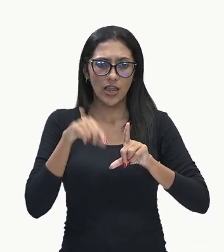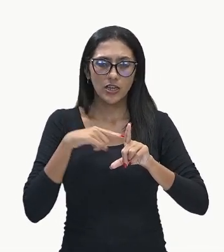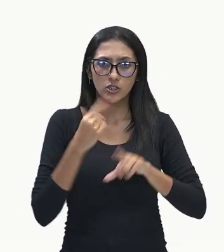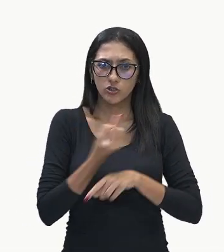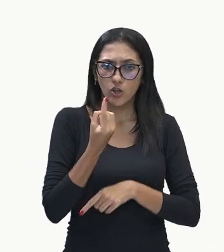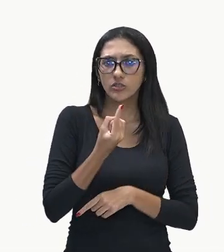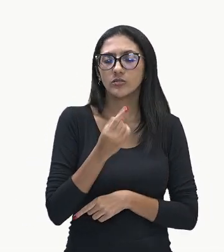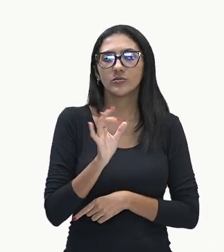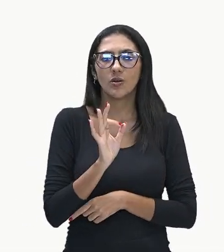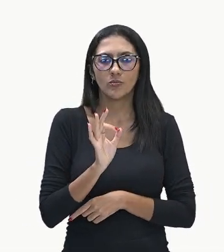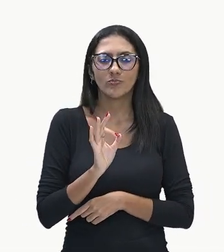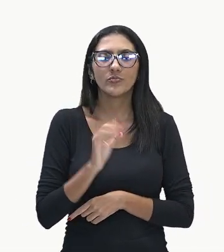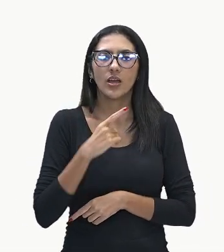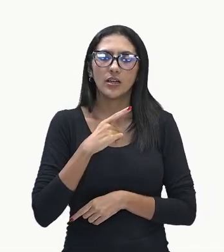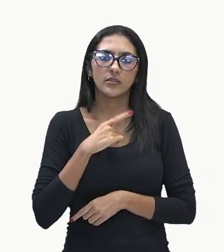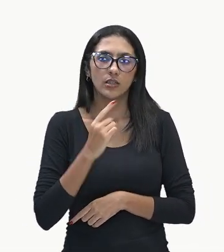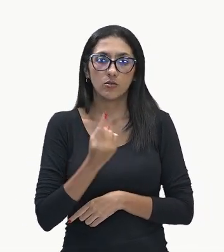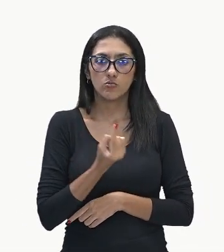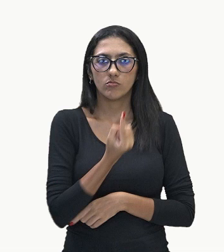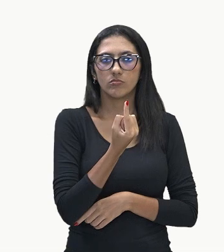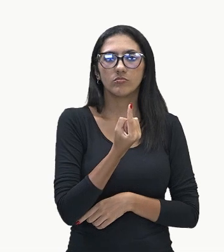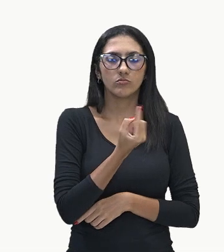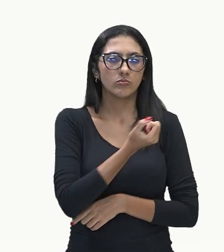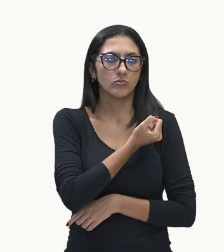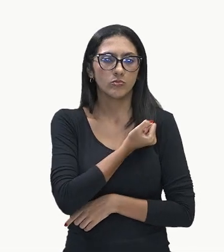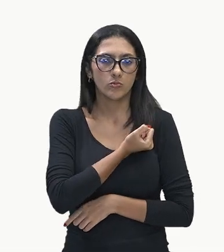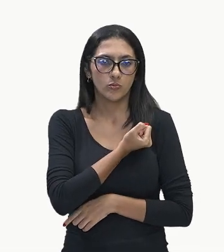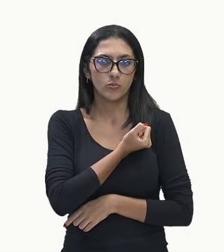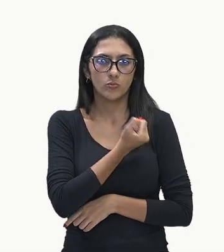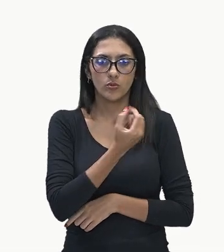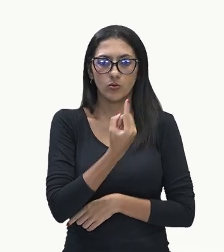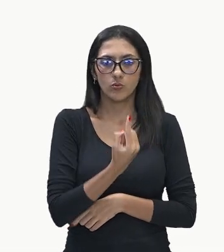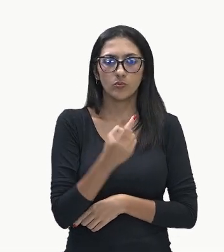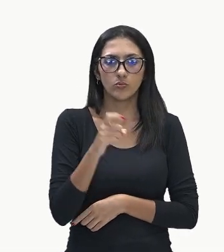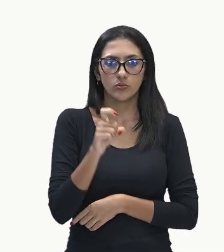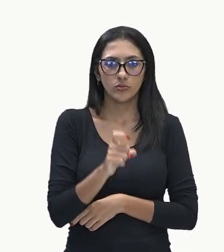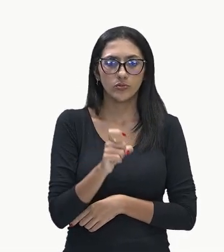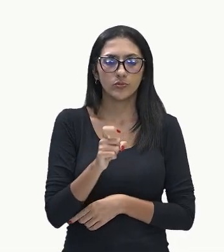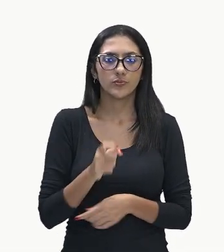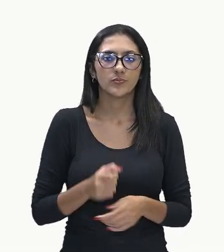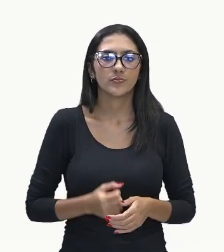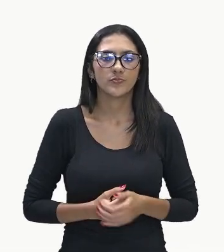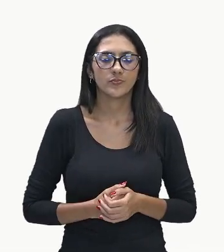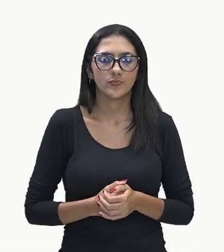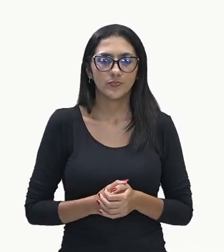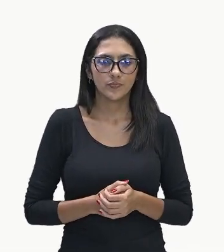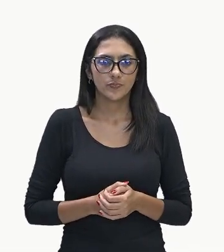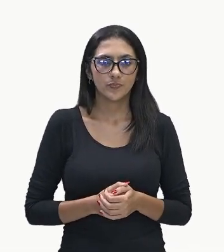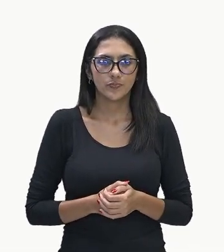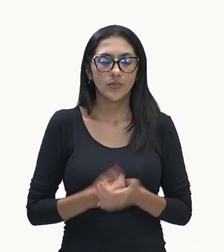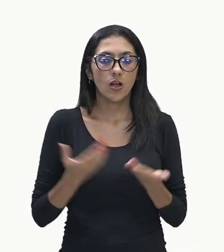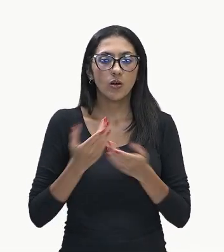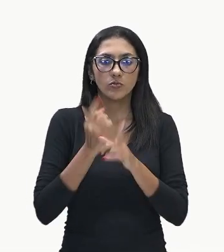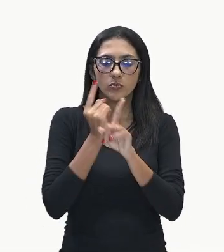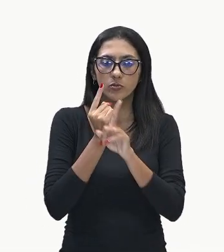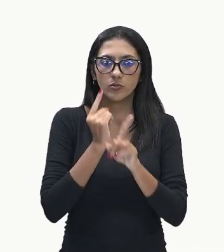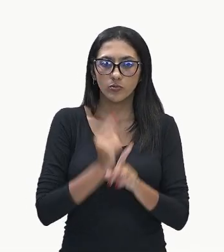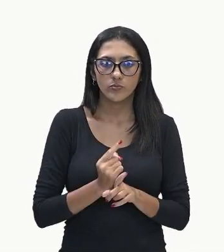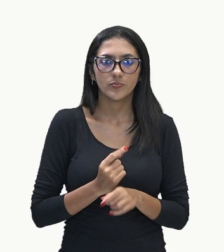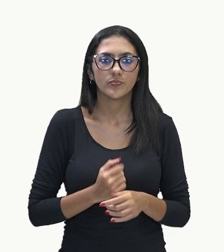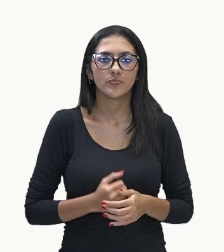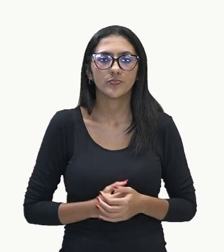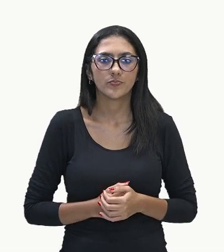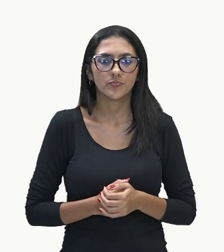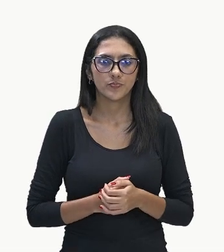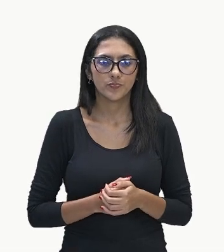dele tem o coeficiente 1. Então, vamos repetir aí a nossa incógnita, que é o x. 2 menos